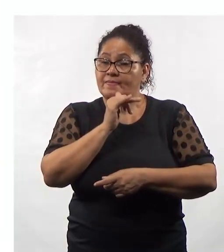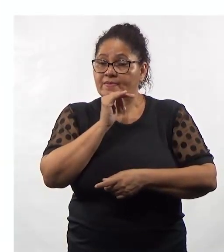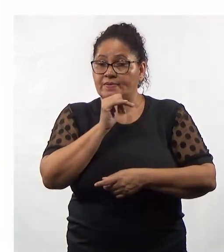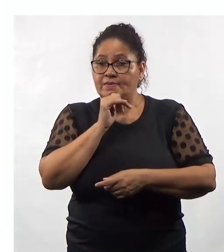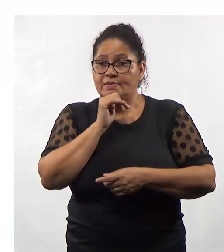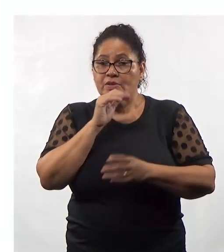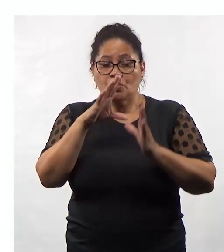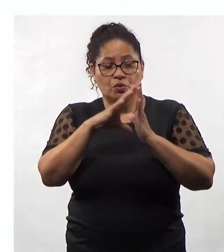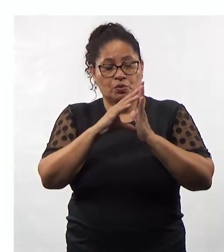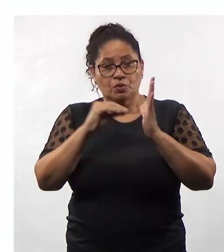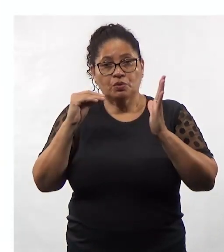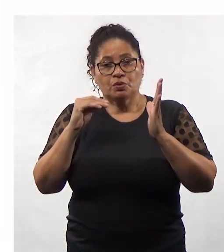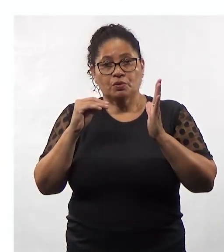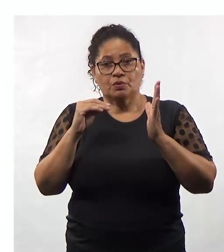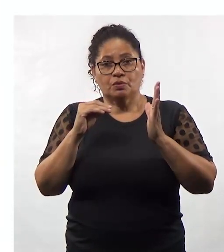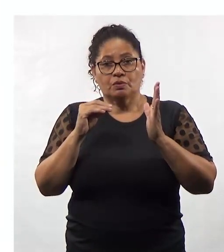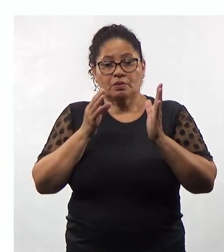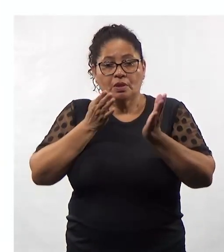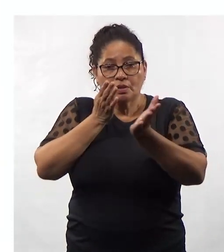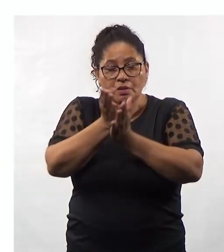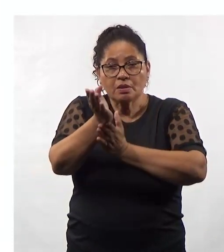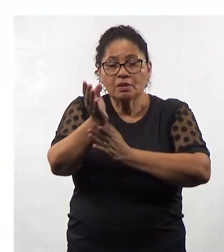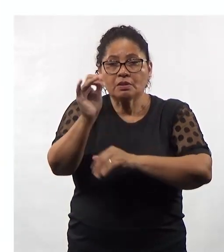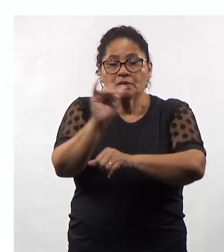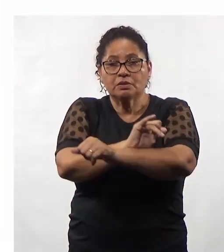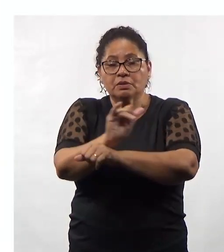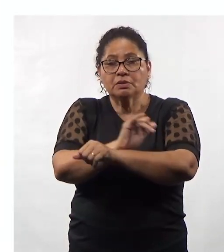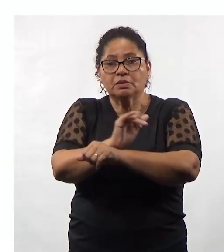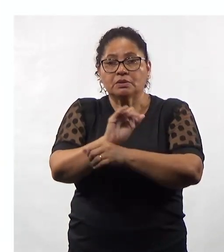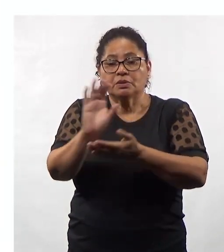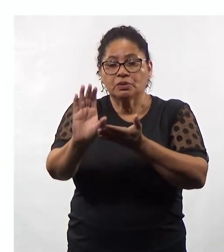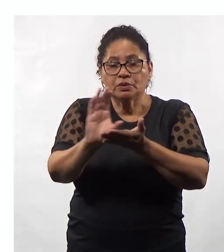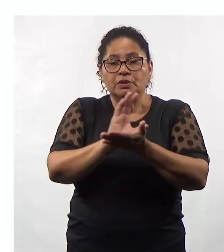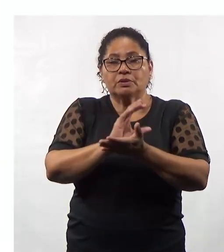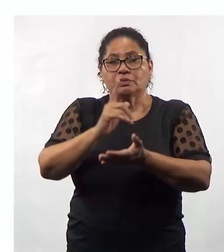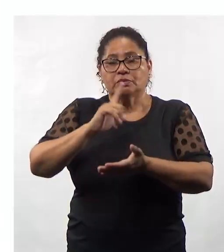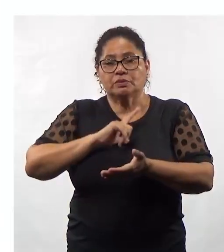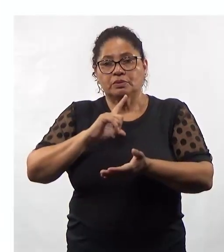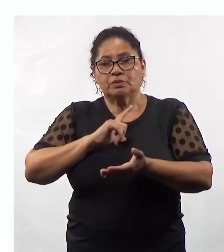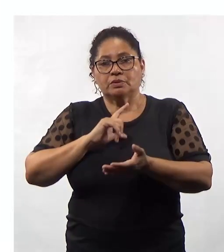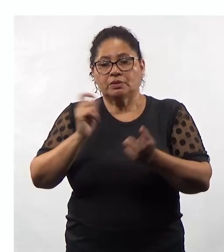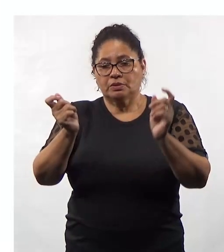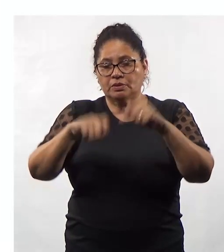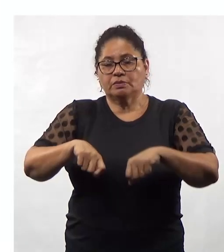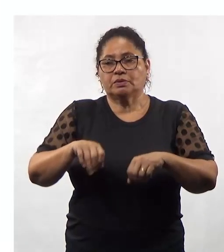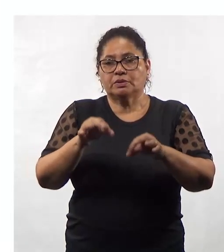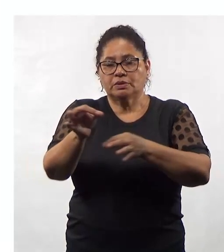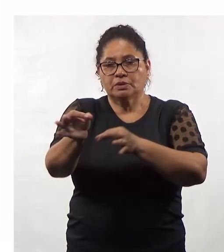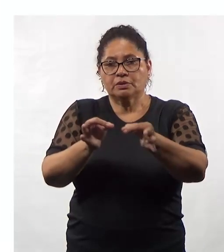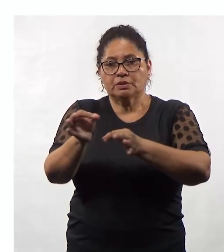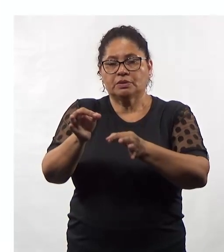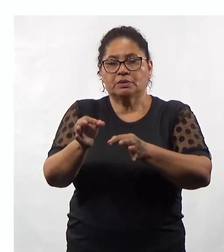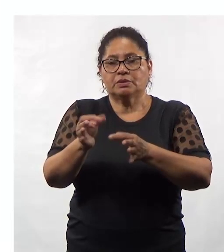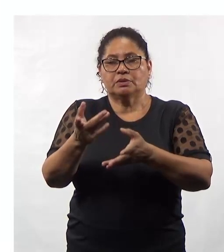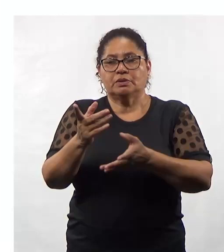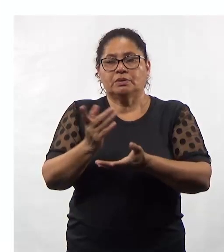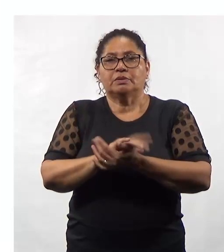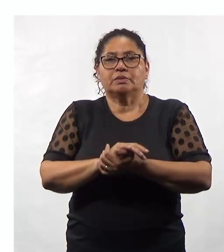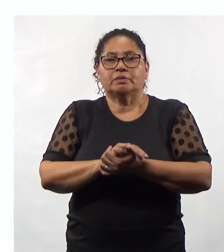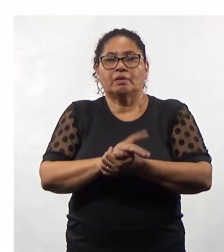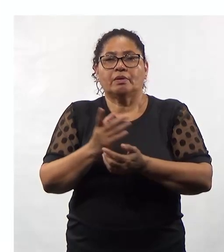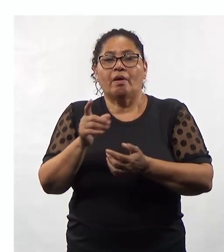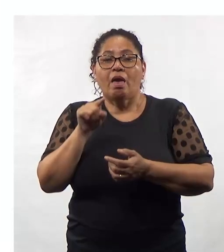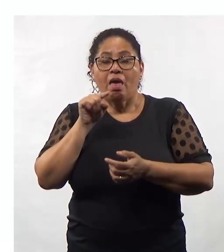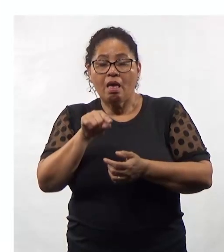exemplo, no nosso modelo, alinhamento estratégico, recursos disponíveis e capacidade organizacional e nível de